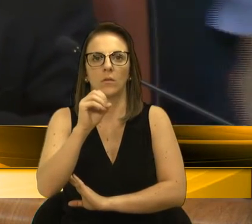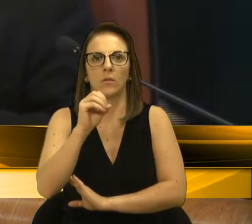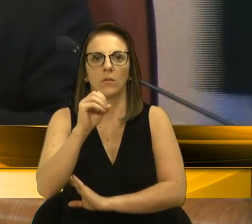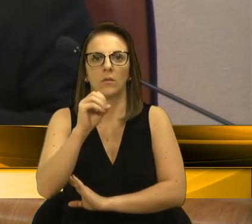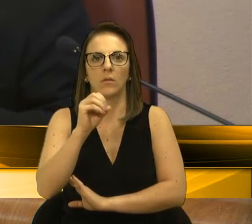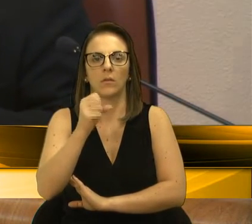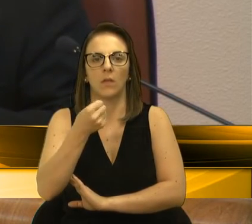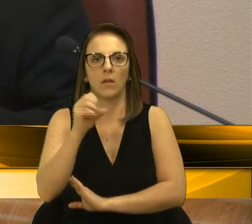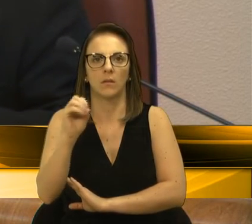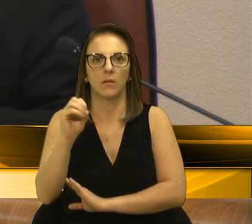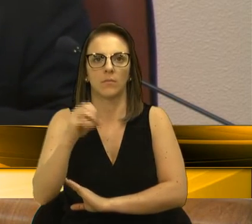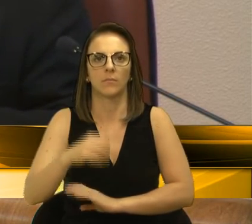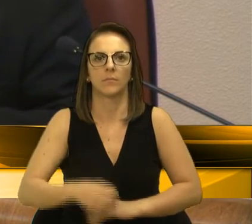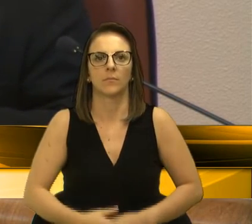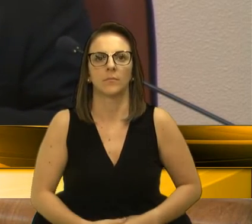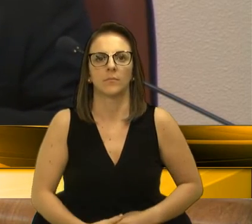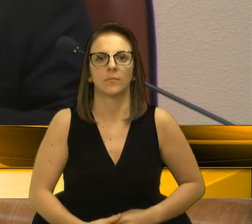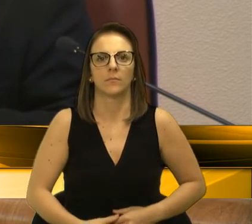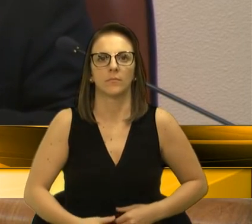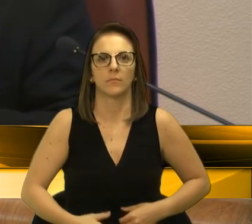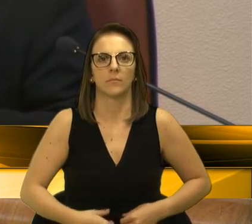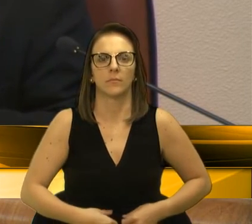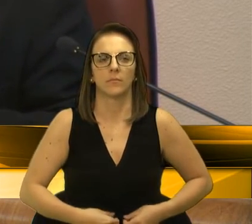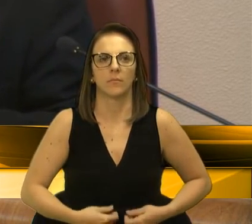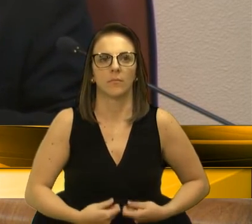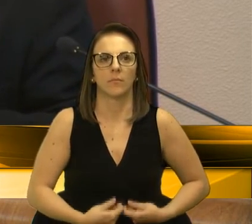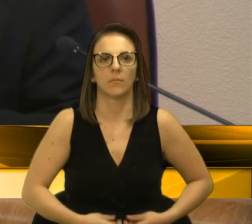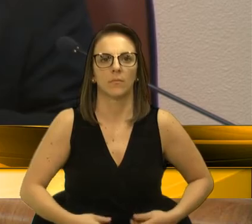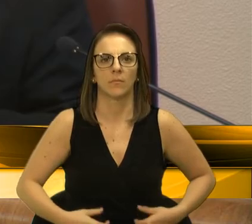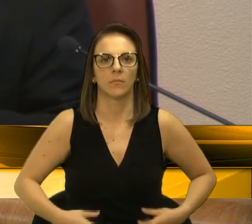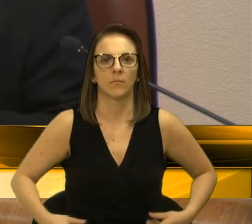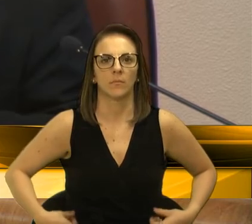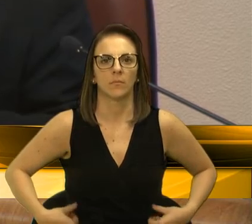Acho que tem que desligar um desses aí porque está dando interferência. Esse aí.